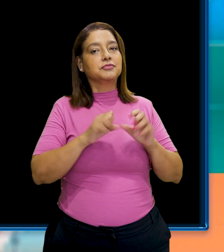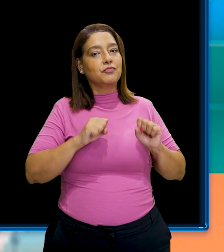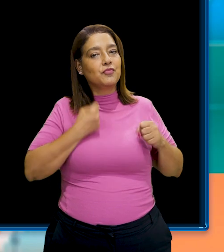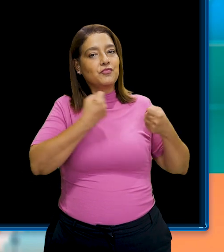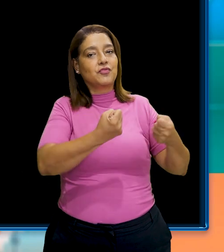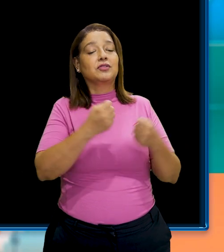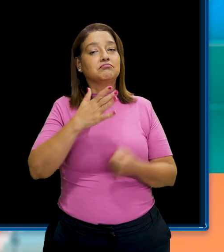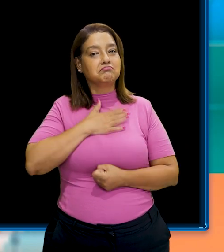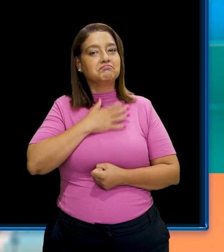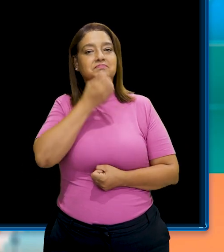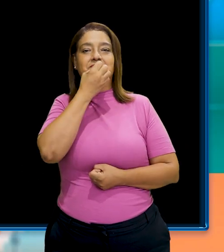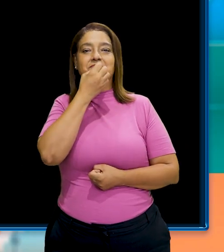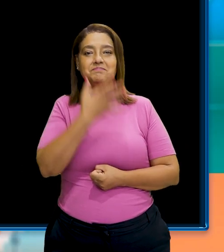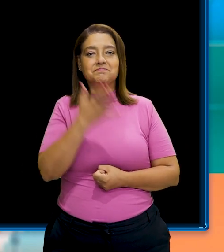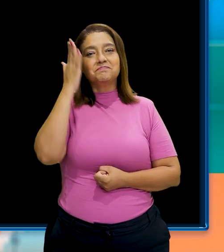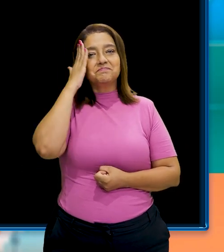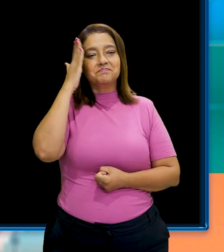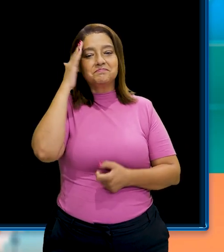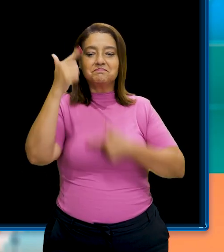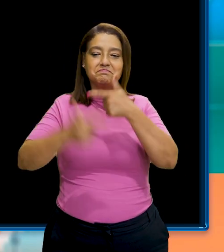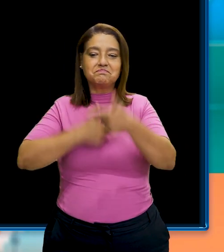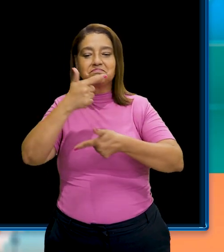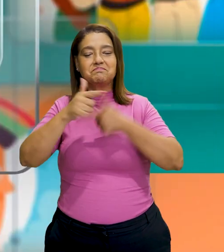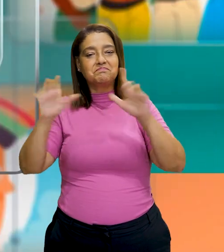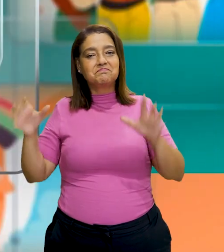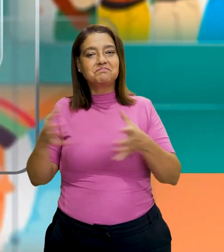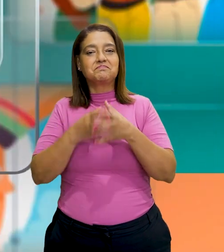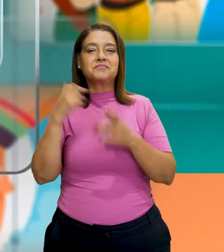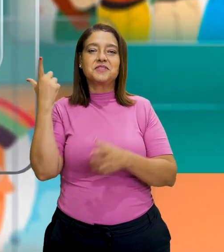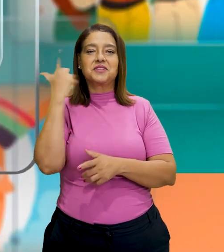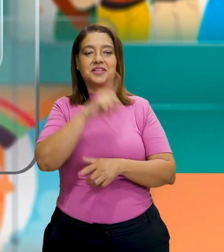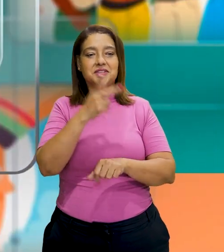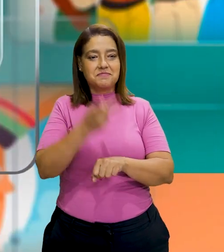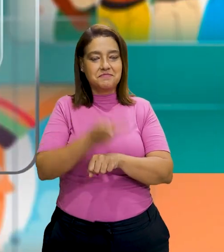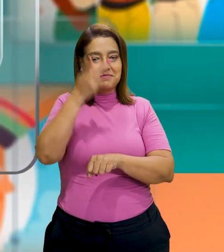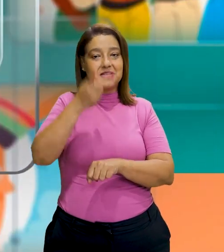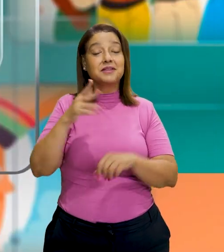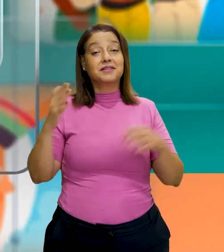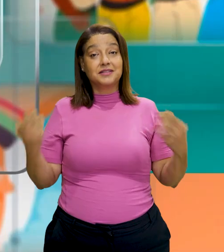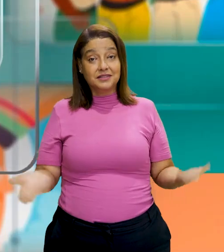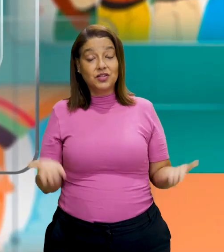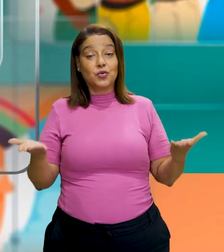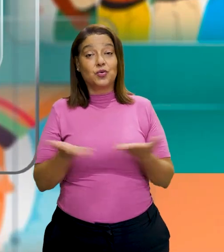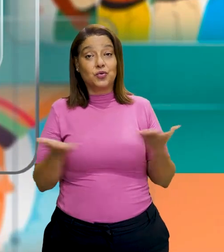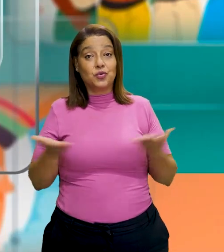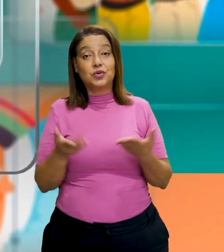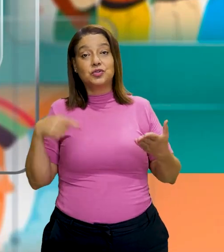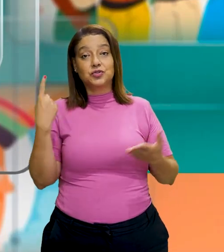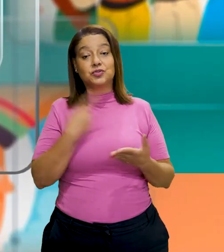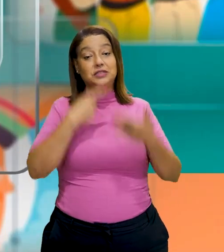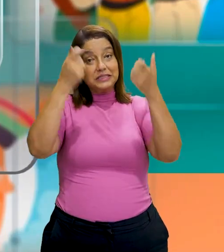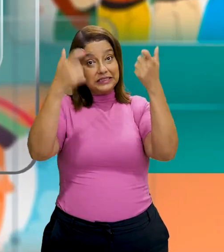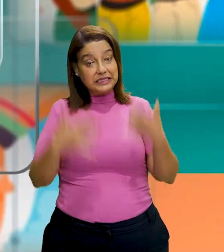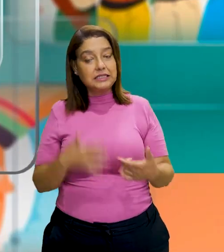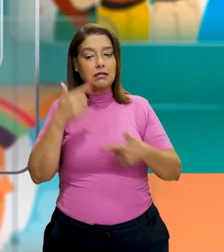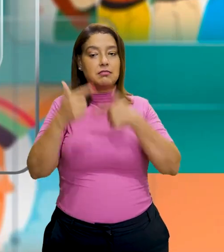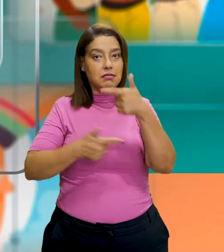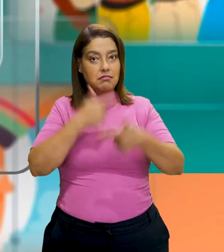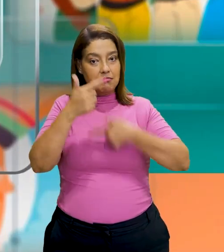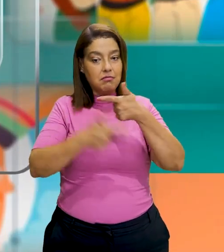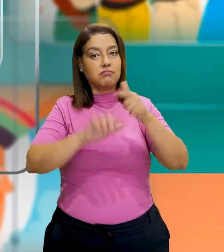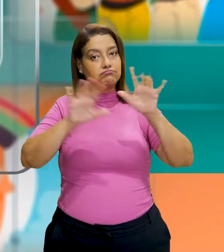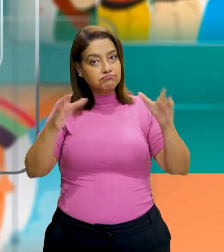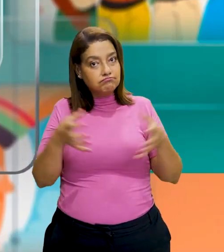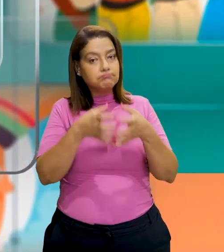para mim ver as equipes vencedoras deste prêmio. E é exatamente sobre isso que falaremos hoje, como o trabalho